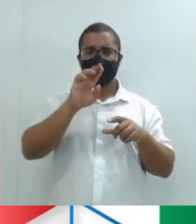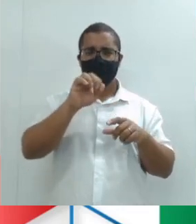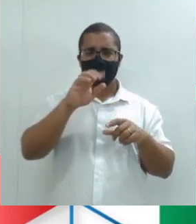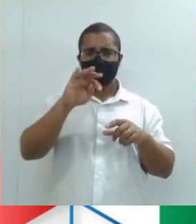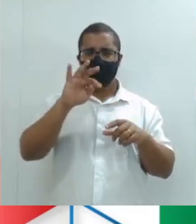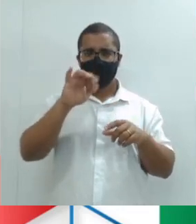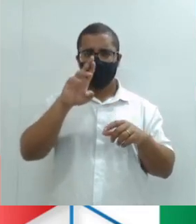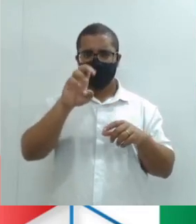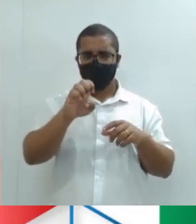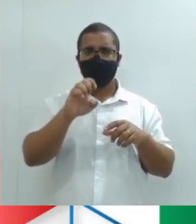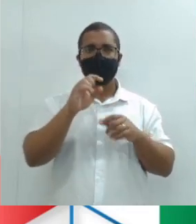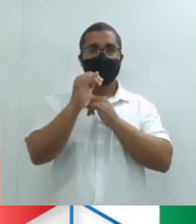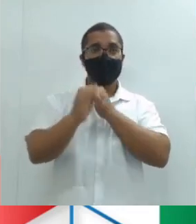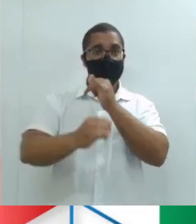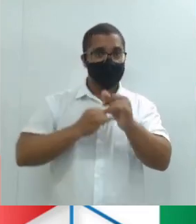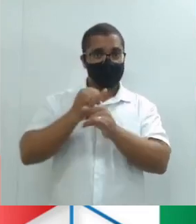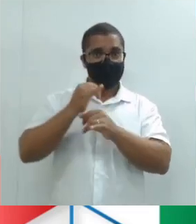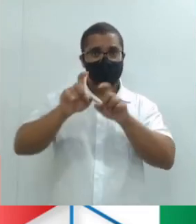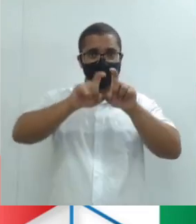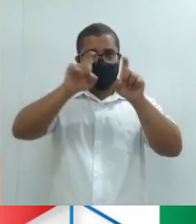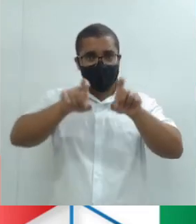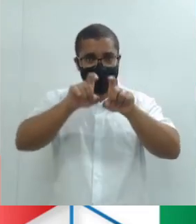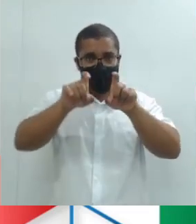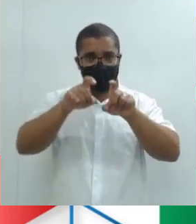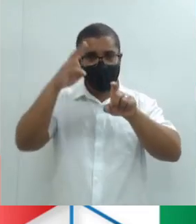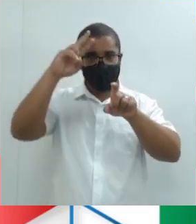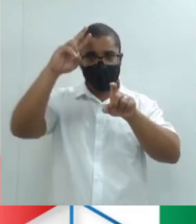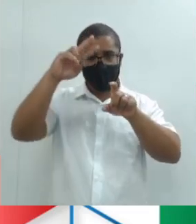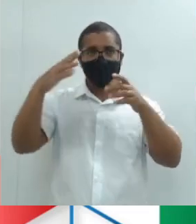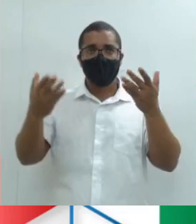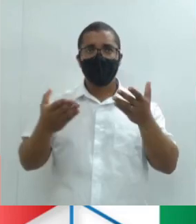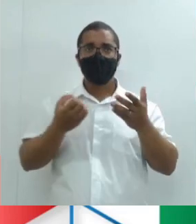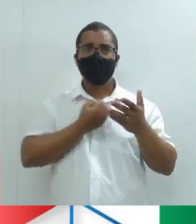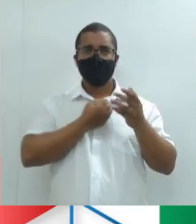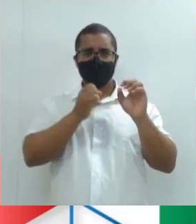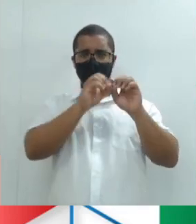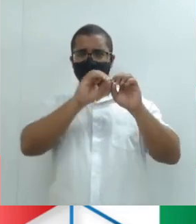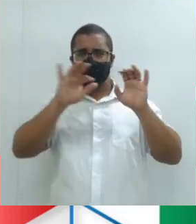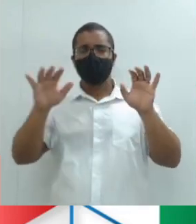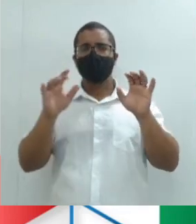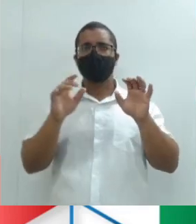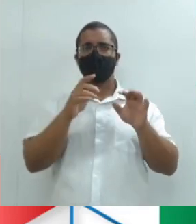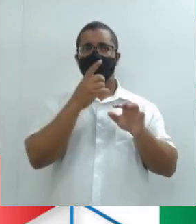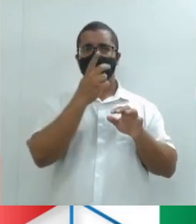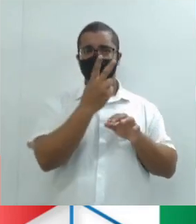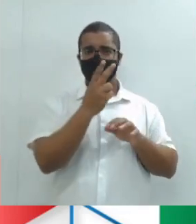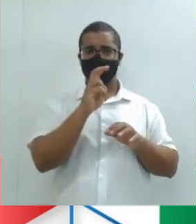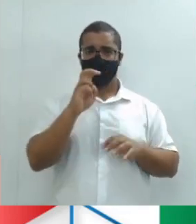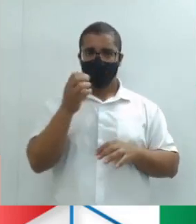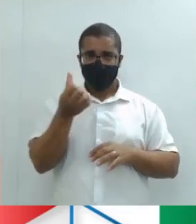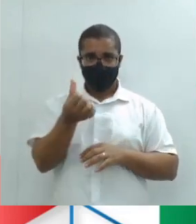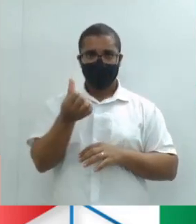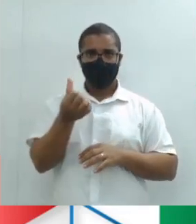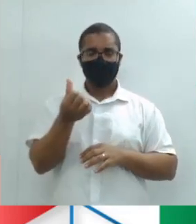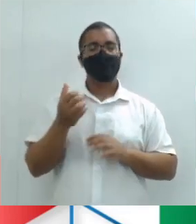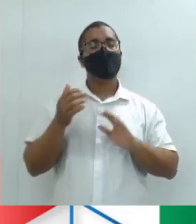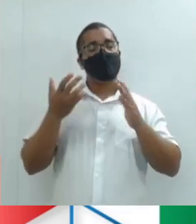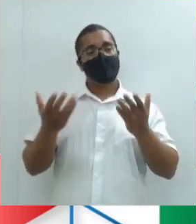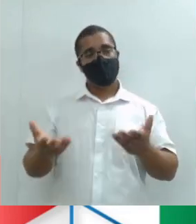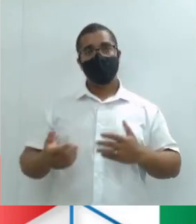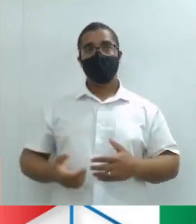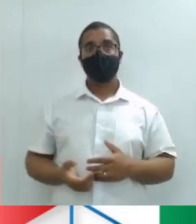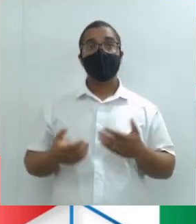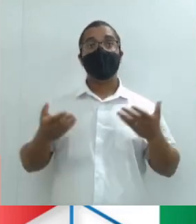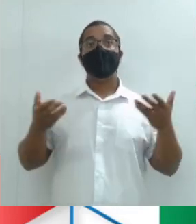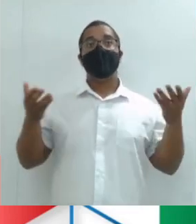informática, que a gente representa pelo conjunto completo de caracteres, lembra dele? 256 caracteres? Então,